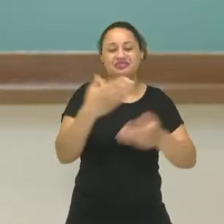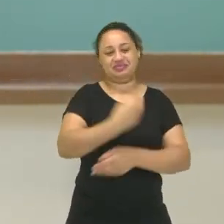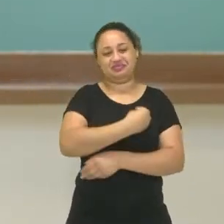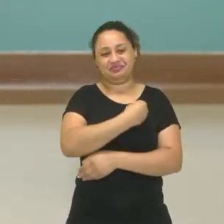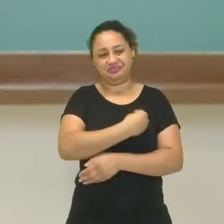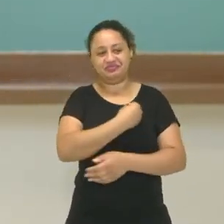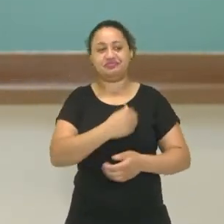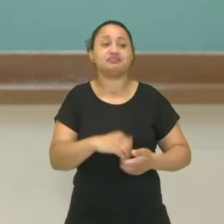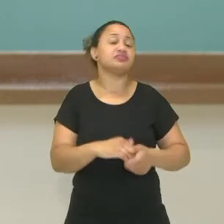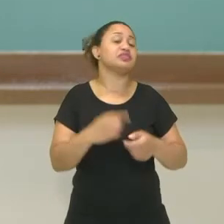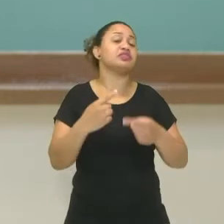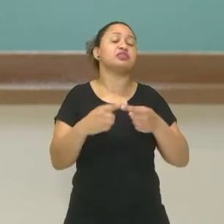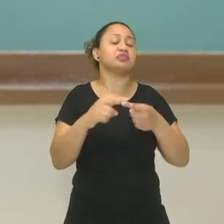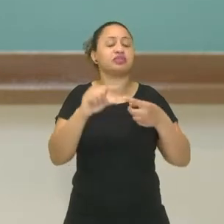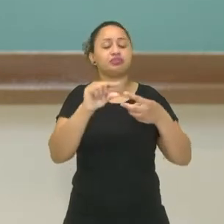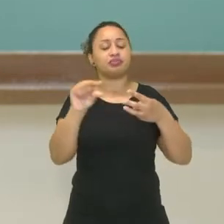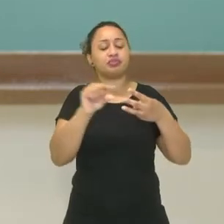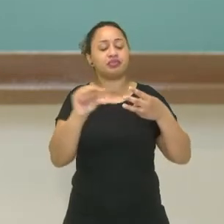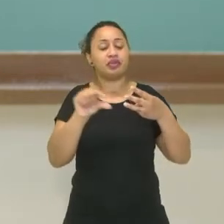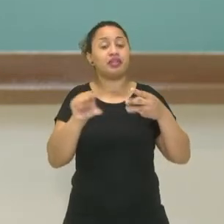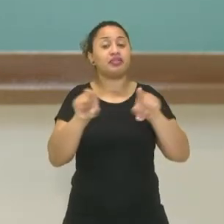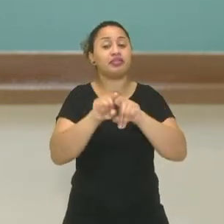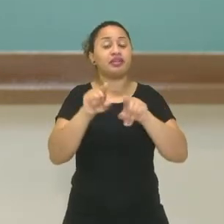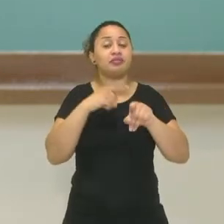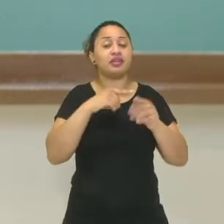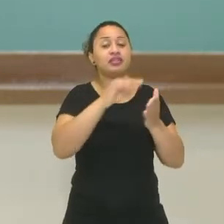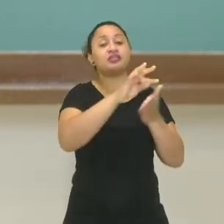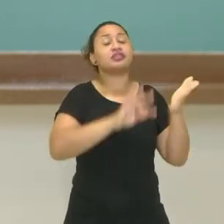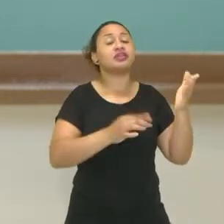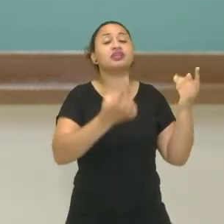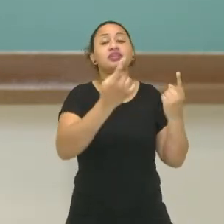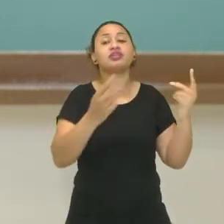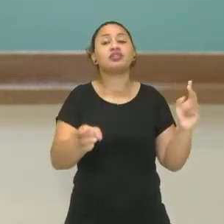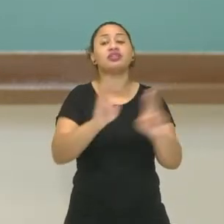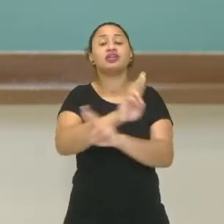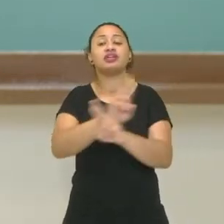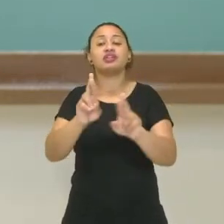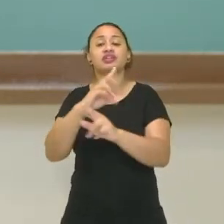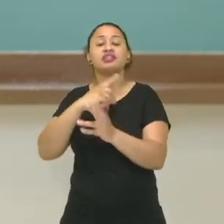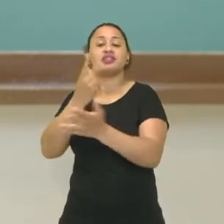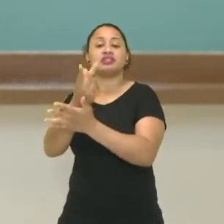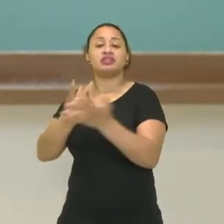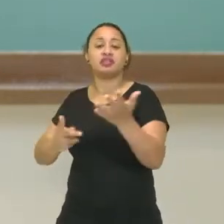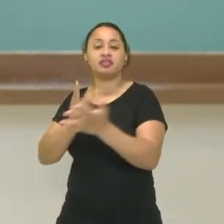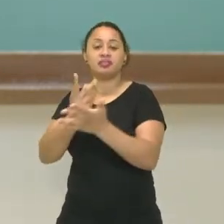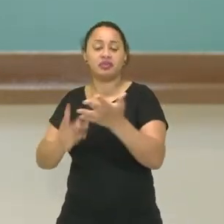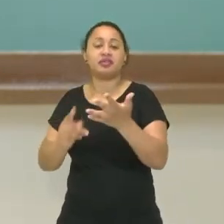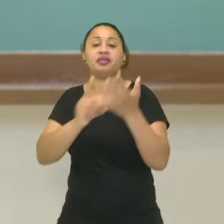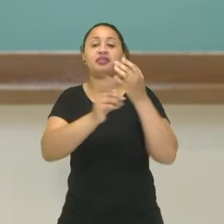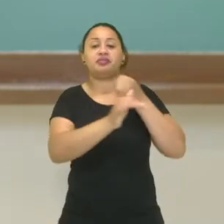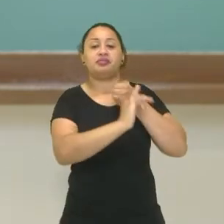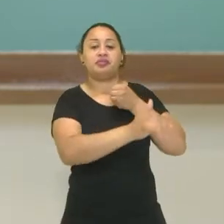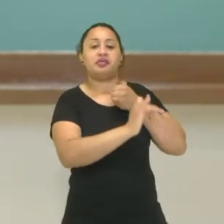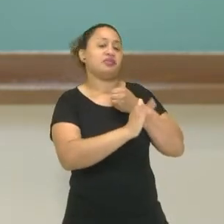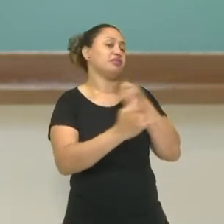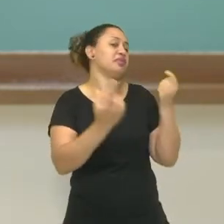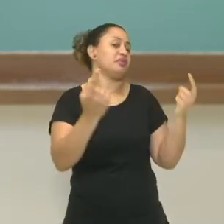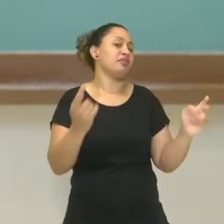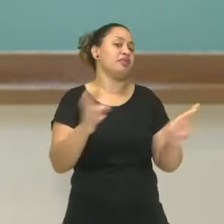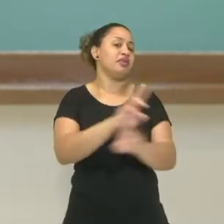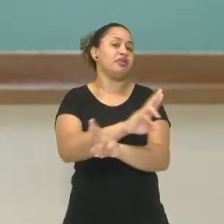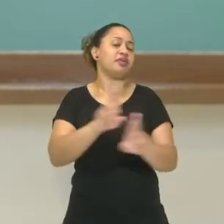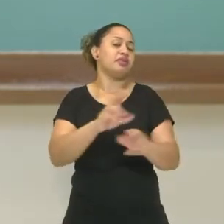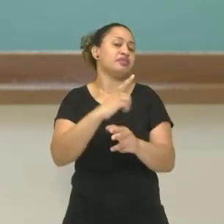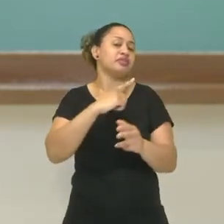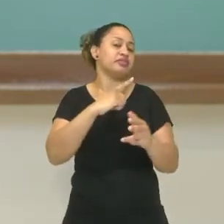que estes versos são citados no texto e que relação existe entre o poema e a crônica? E quais os